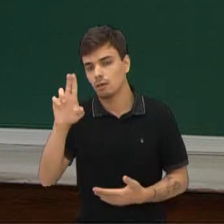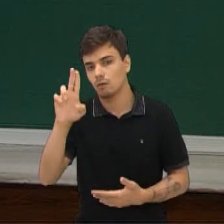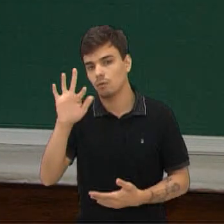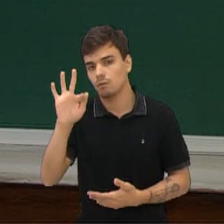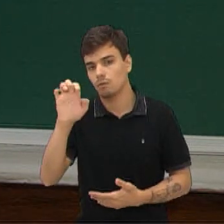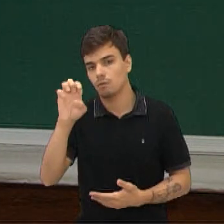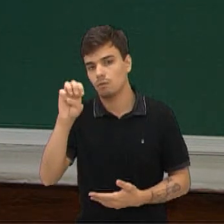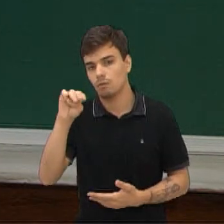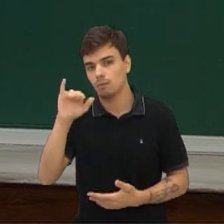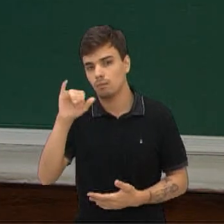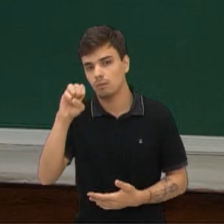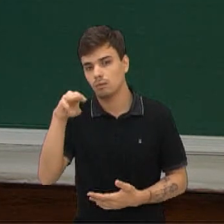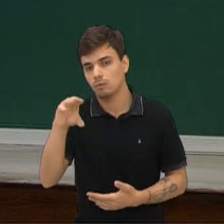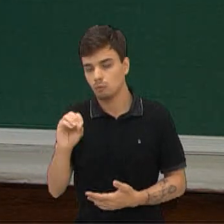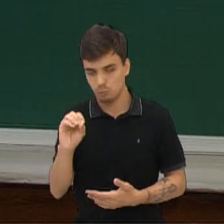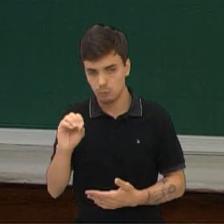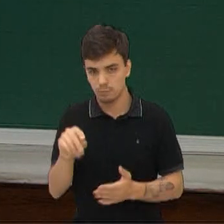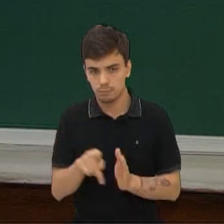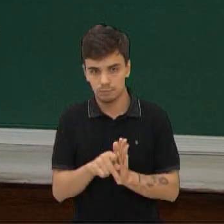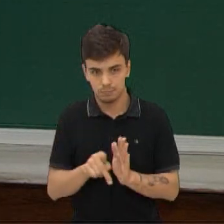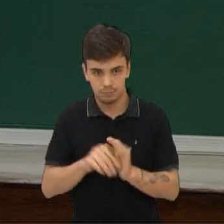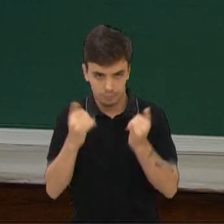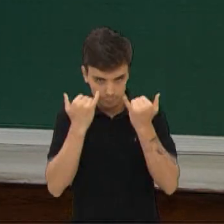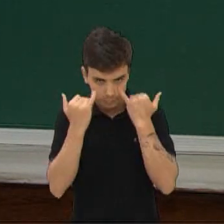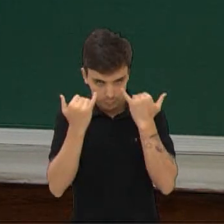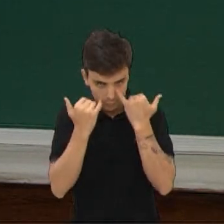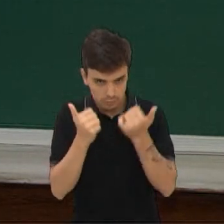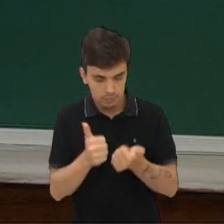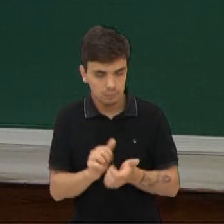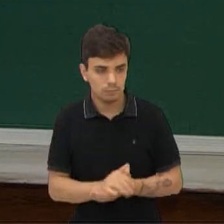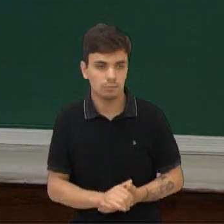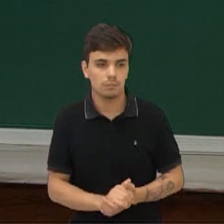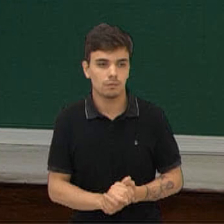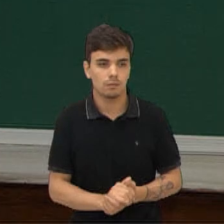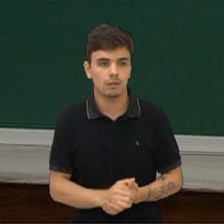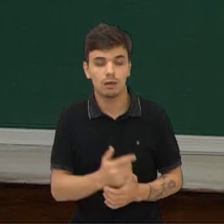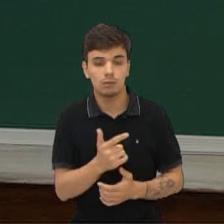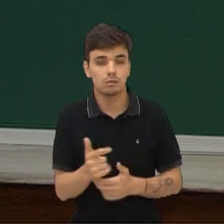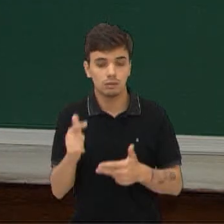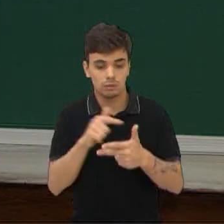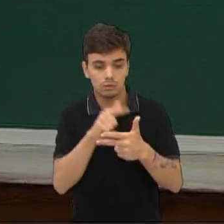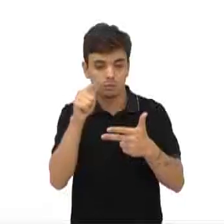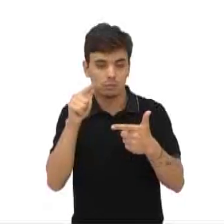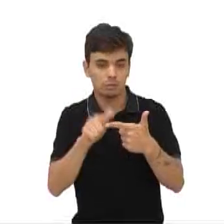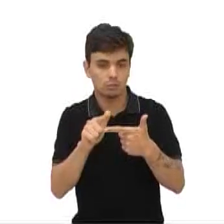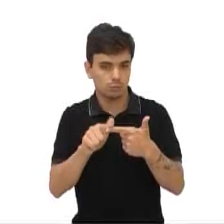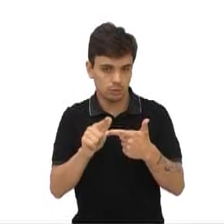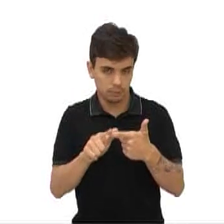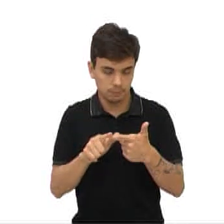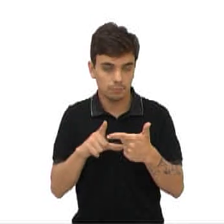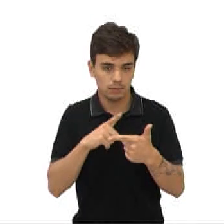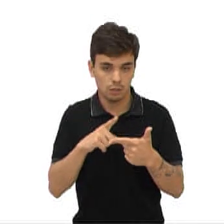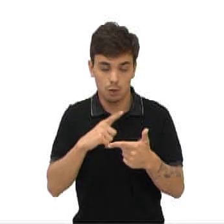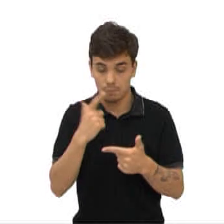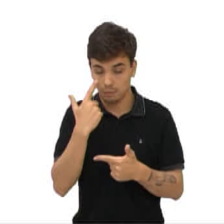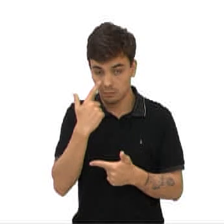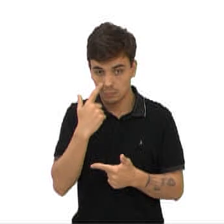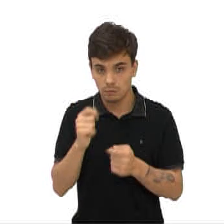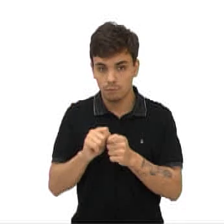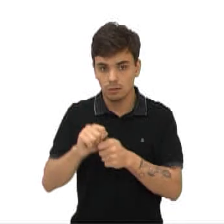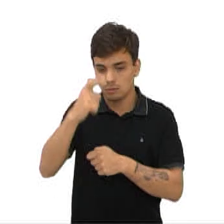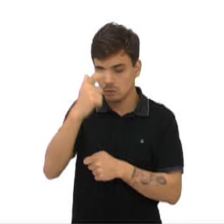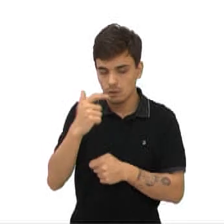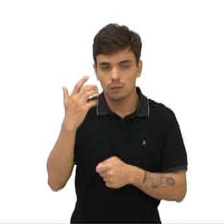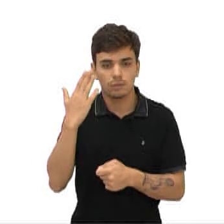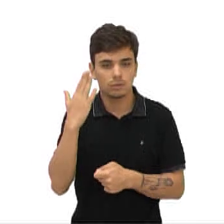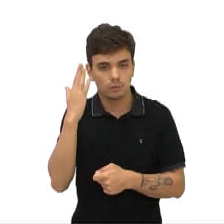né? Um abrandamento dessa informação, tá bom? A segunda figura, e me fez saber,